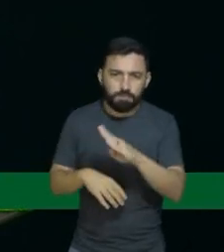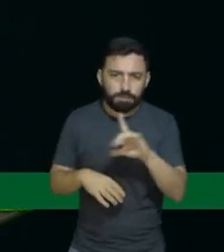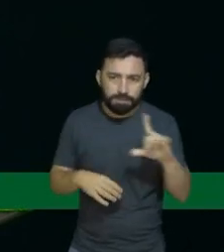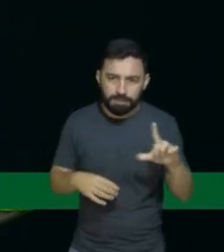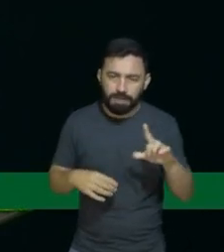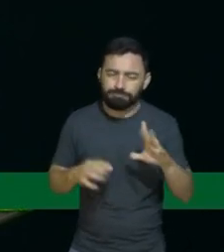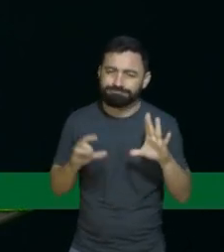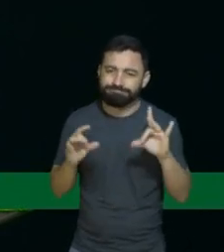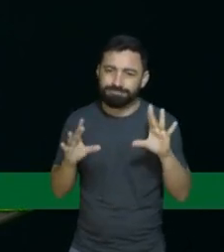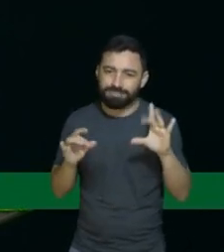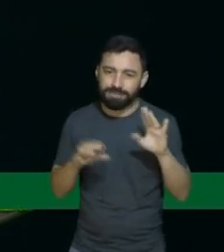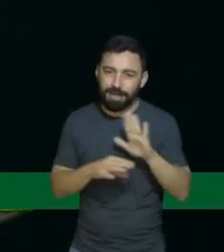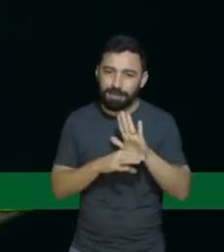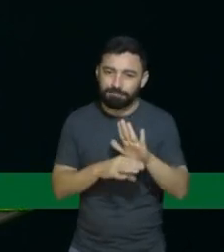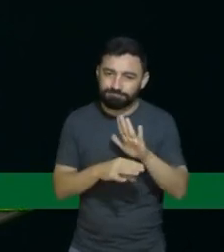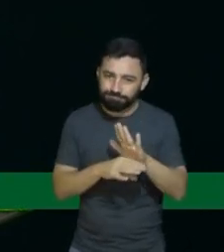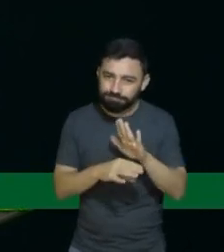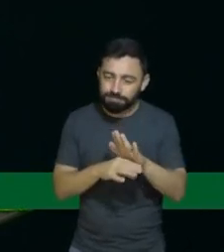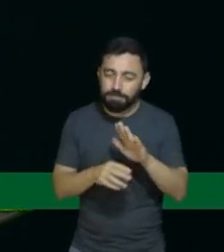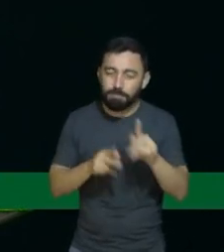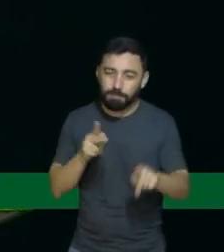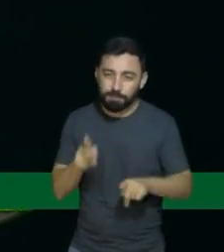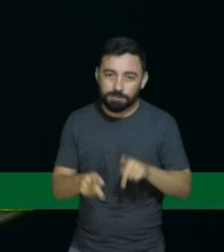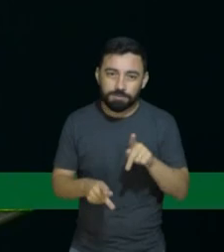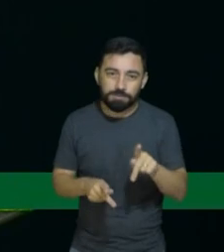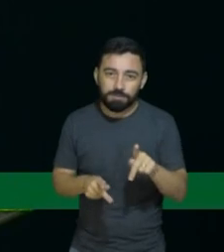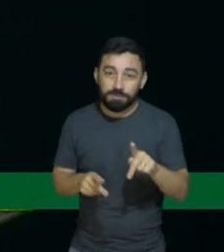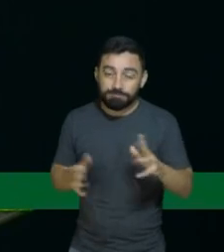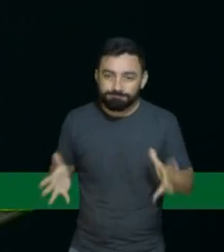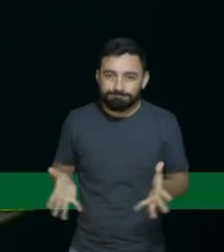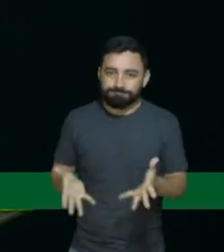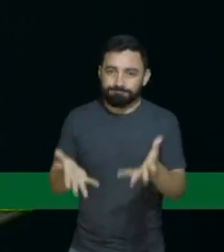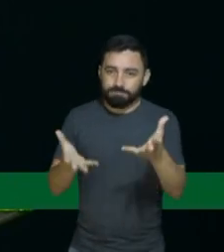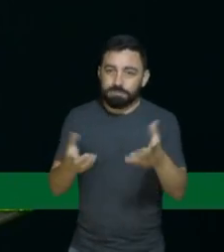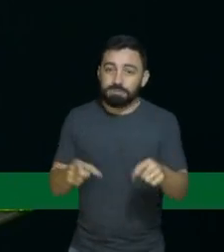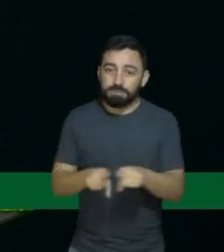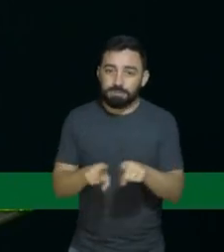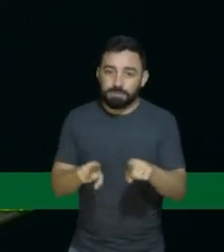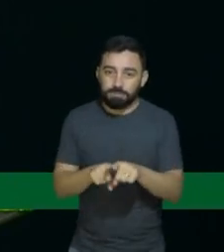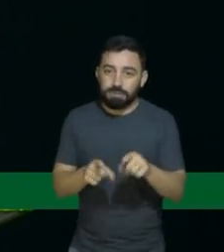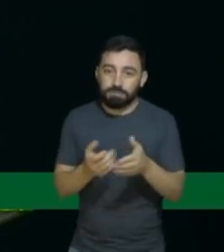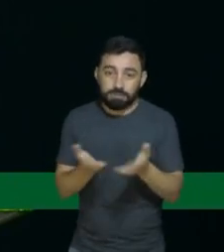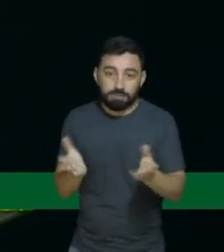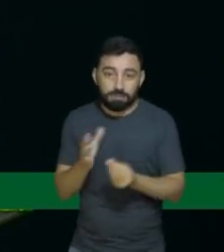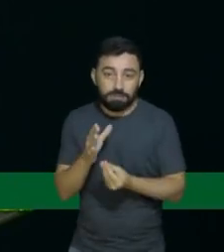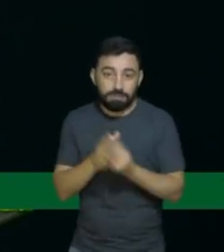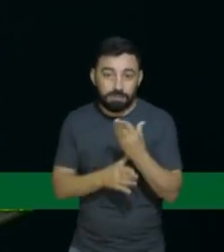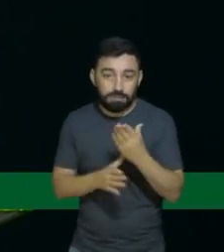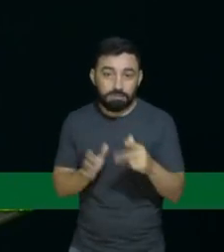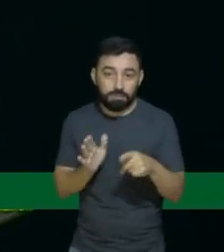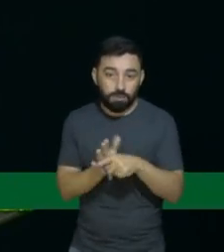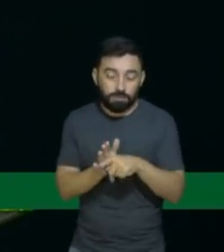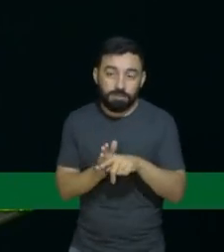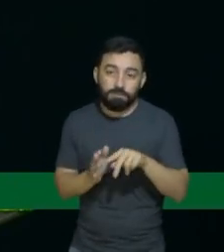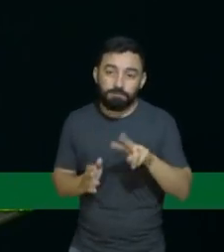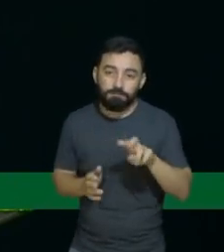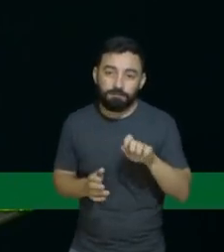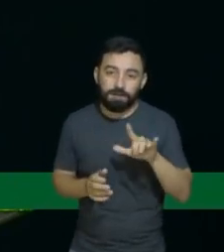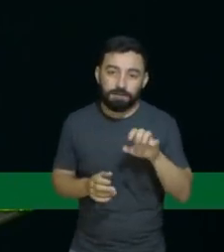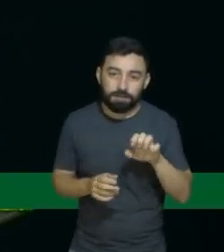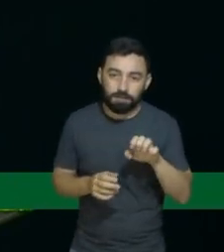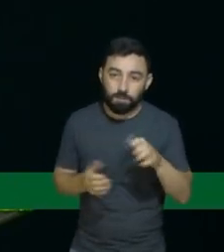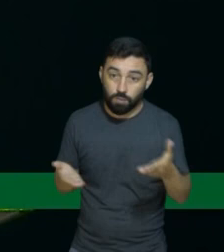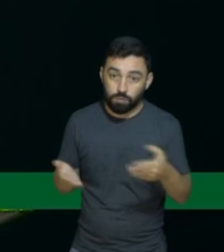do Vale europeu e o seu povo enaltecer aqui a criação da bancada do Vale na pessoa do atual